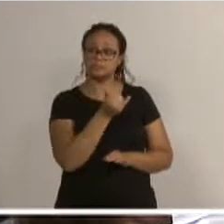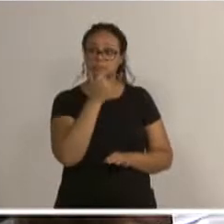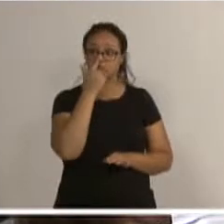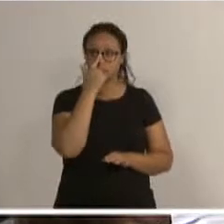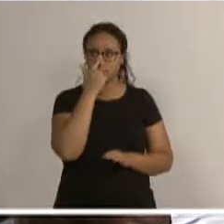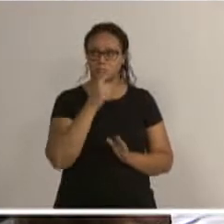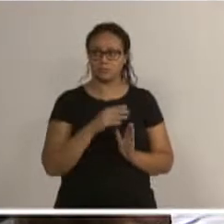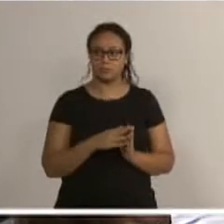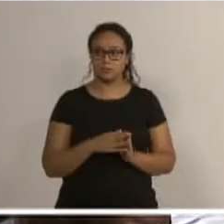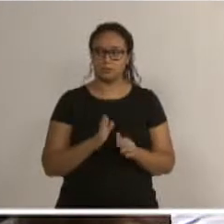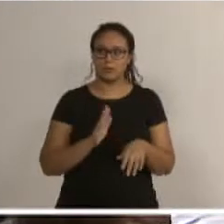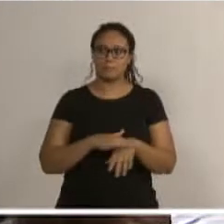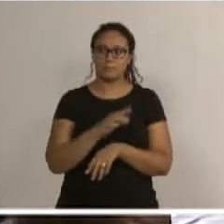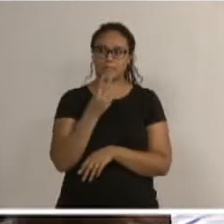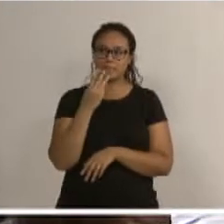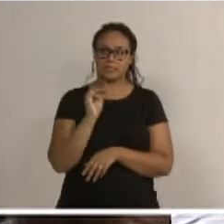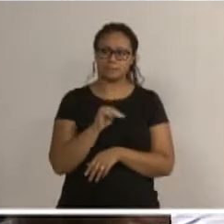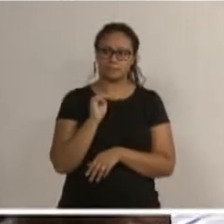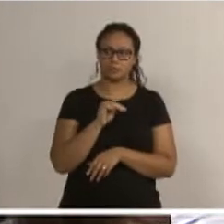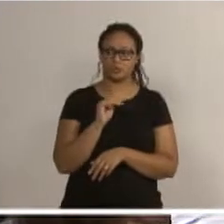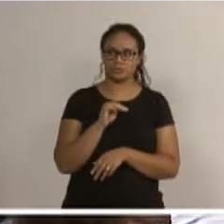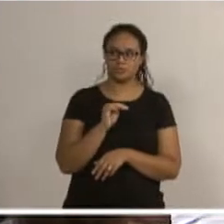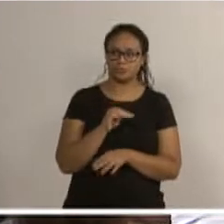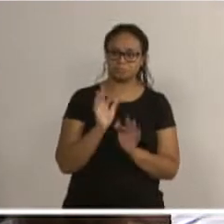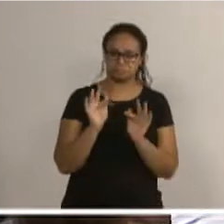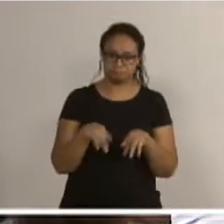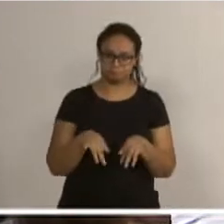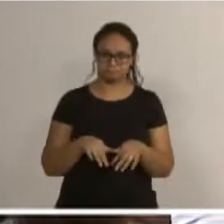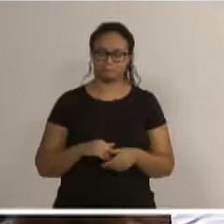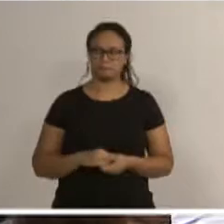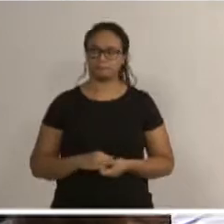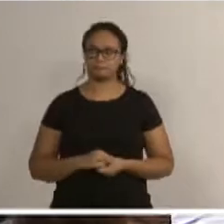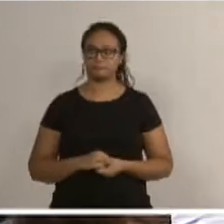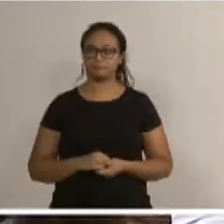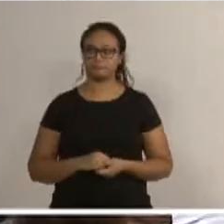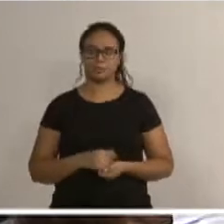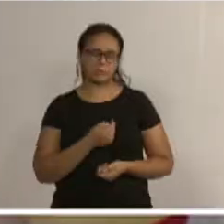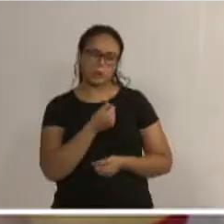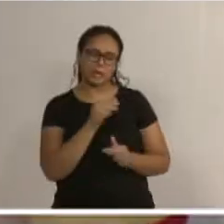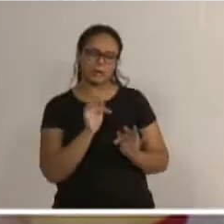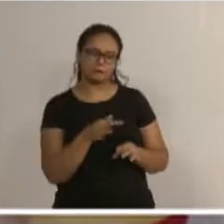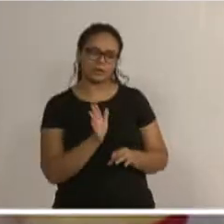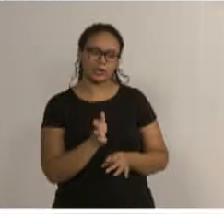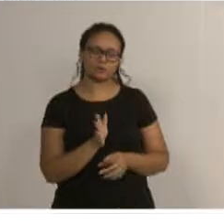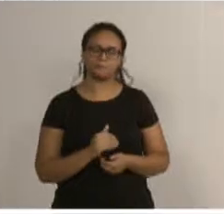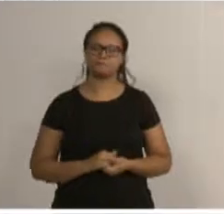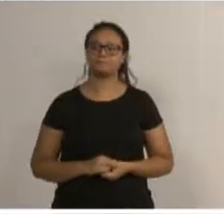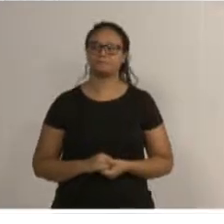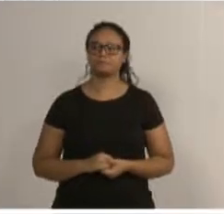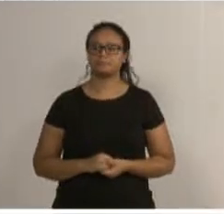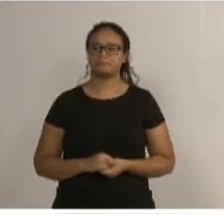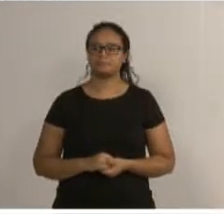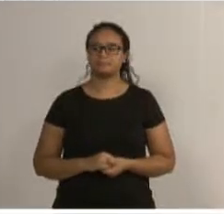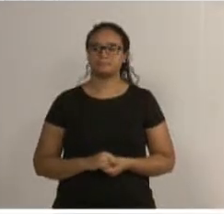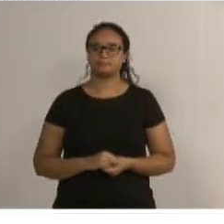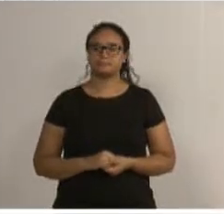condições, mais 3 minutos a Vossa Excelência para poder encerrar, tá? Já estou chegando ao fim. Voltar aqui